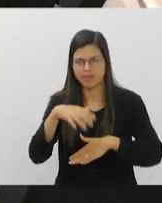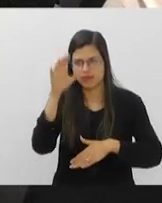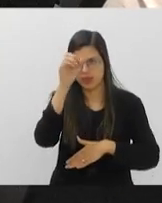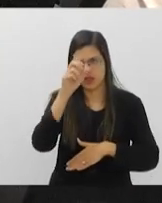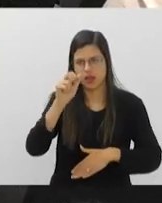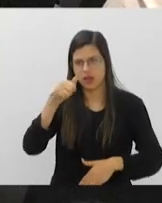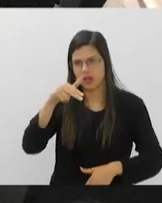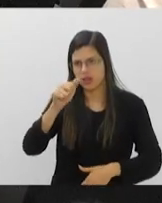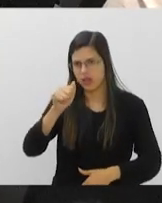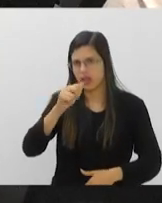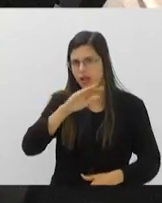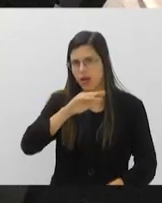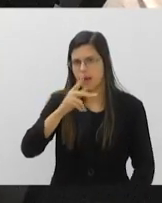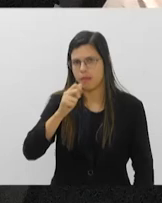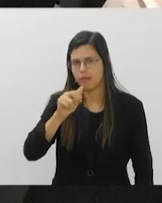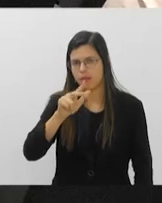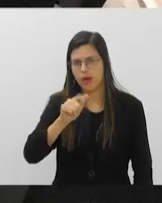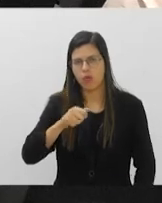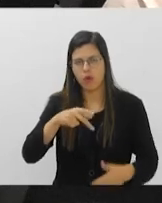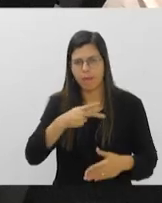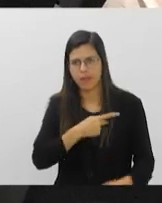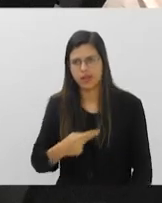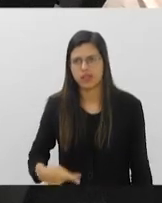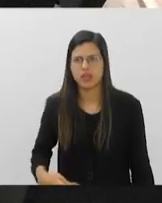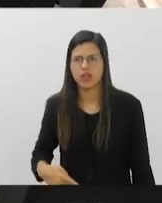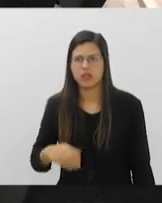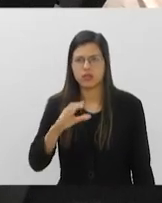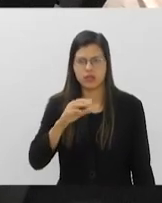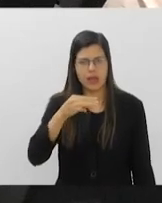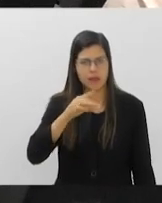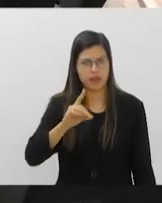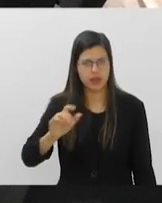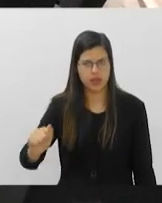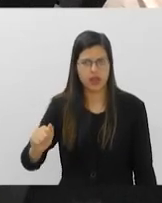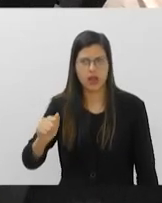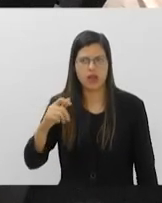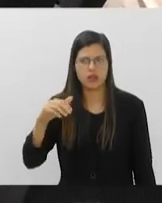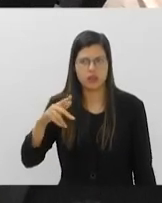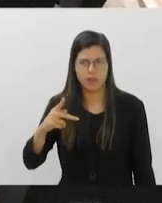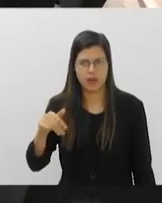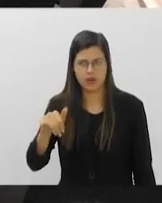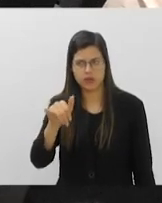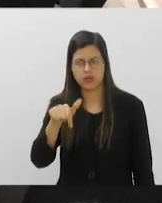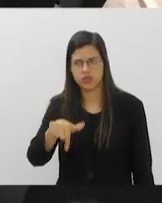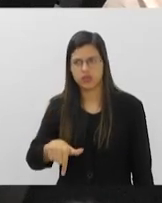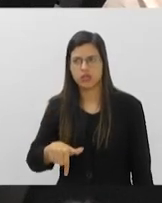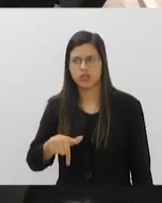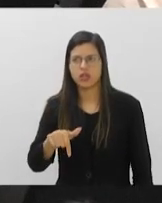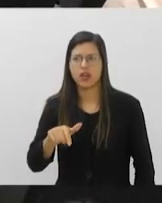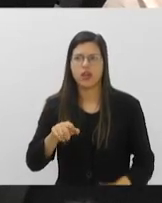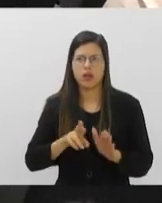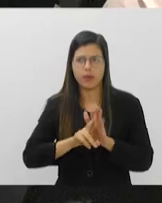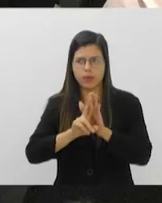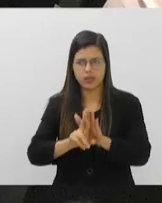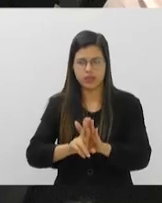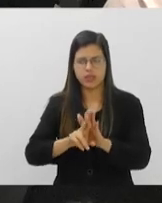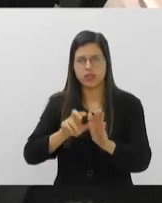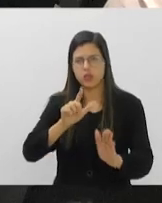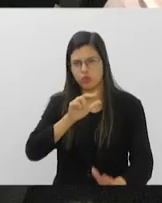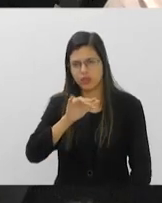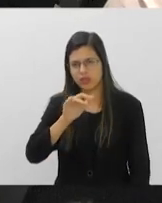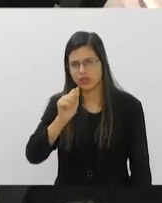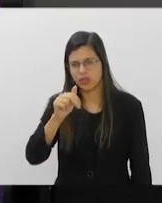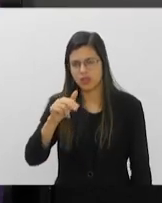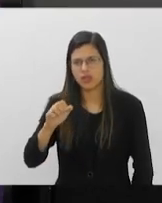presidente do do CDC de Parati a Luciane vem me acompanhando ela é uma das das nossas conselheiras ela é representante da Assistência Social